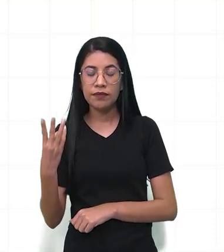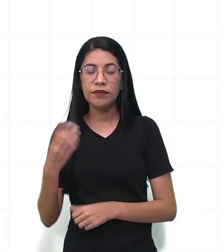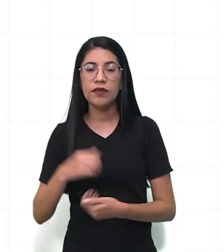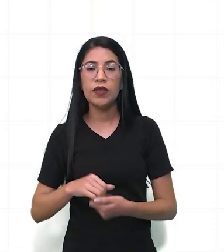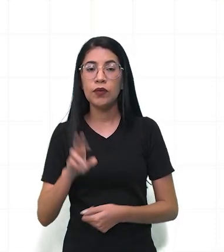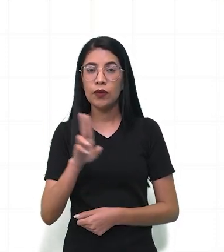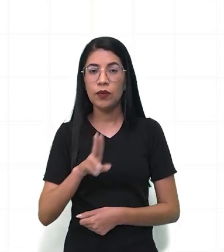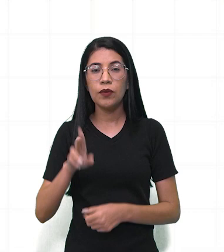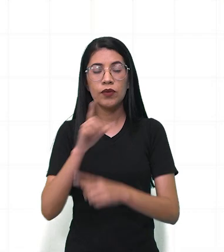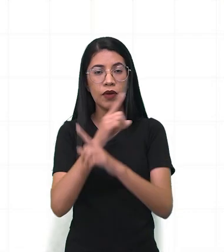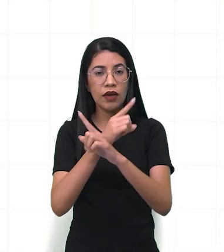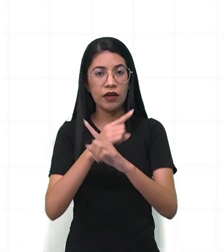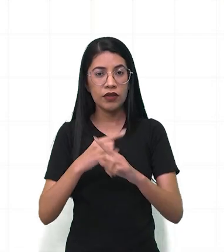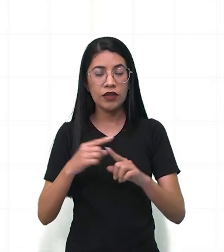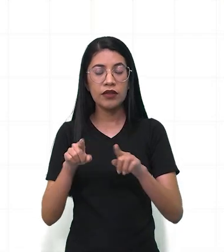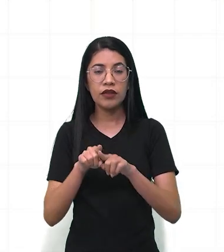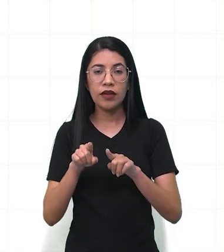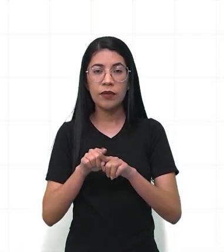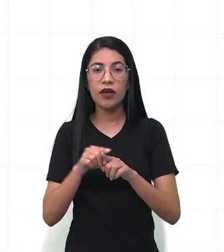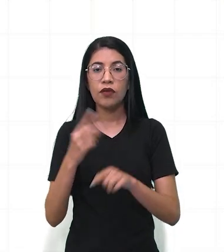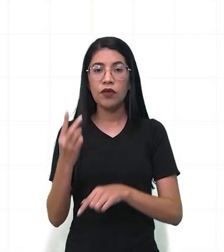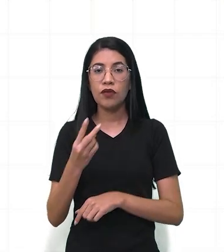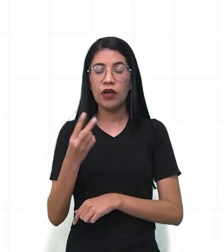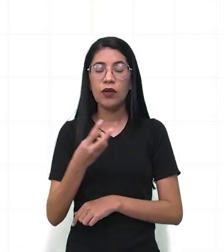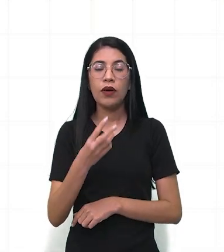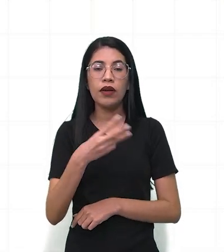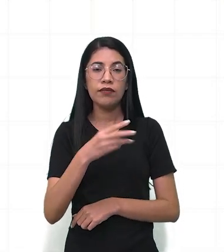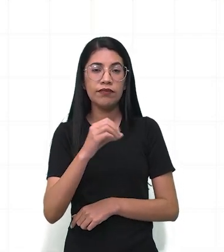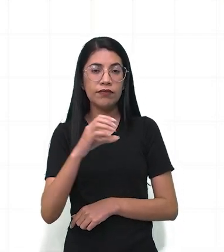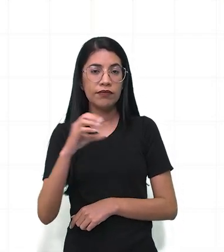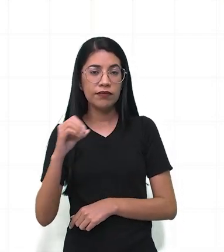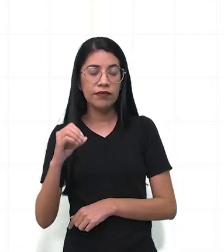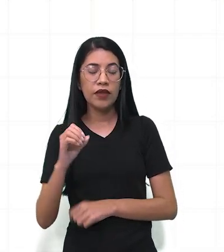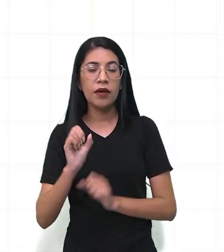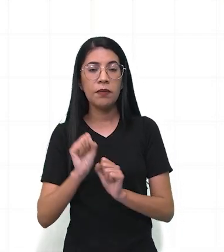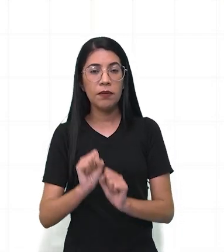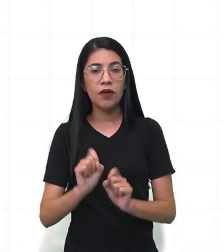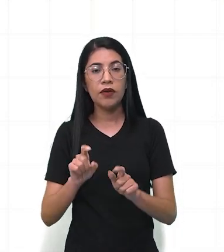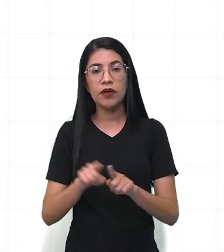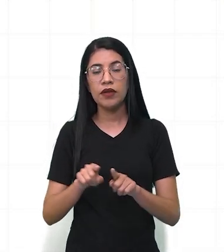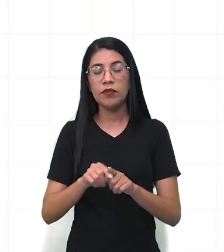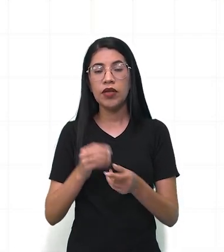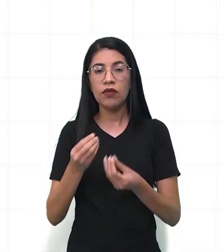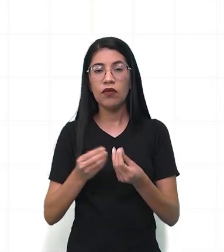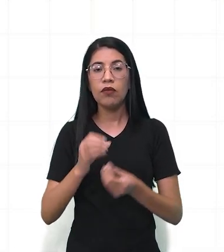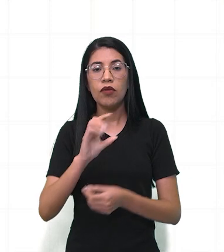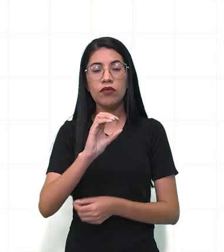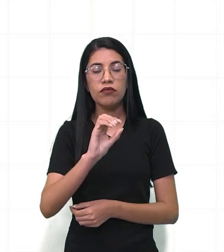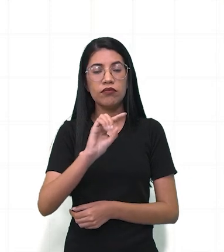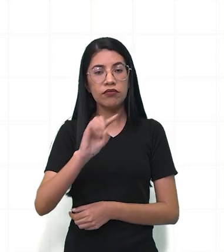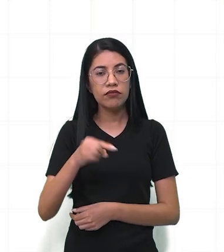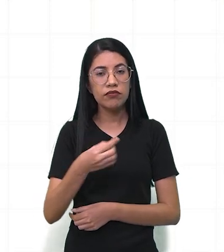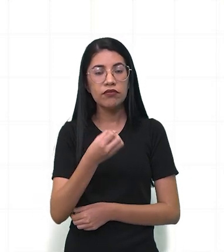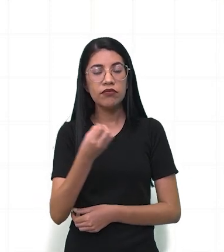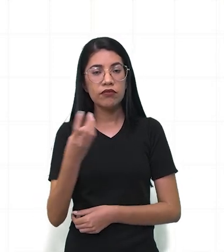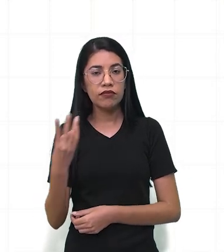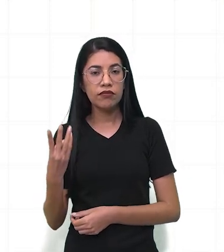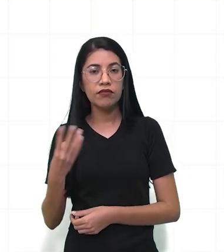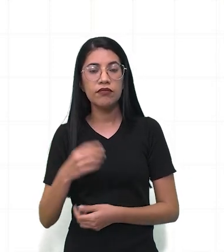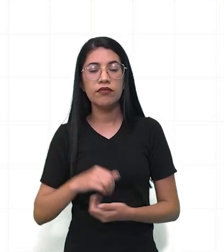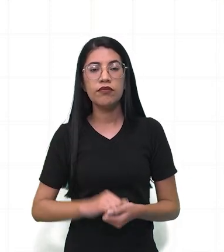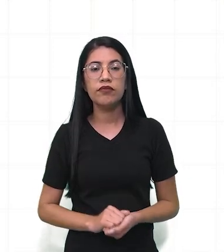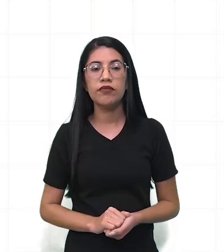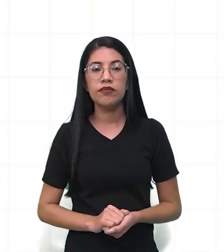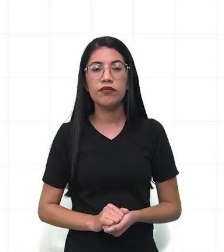total é 300. Mas eu poderia fazer isso também da forma decimal. Como? Vamos então aqui à nossa próxima cartela. Olha